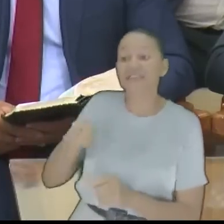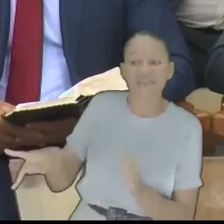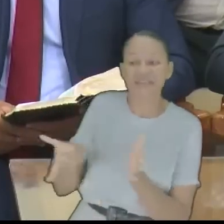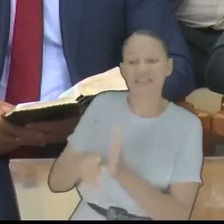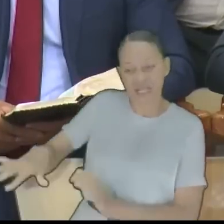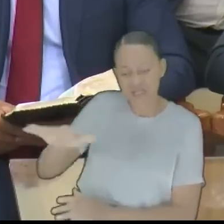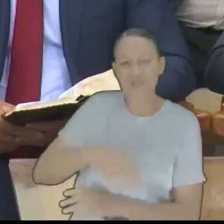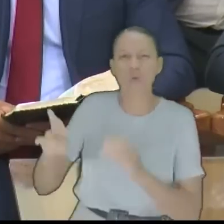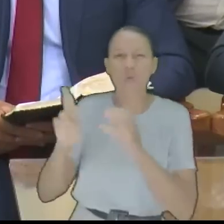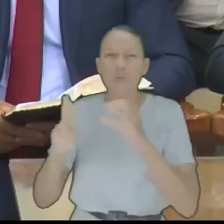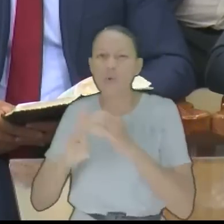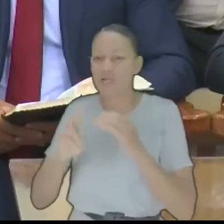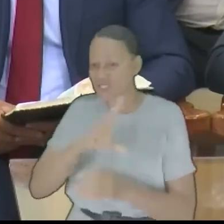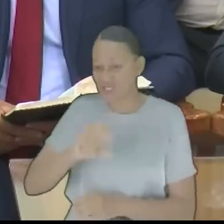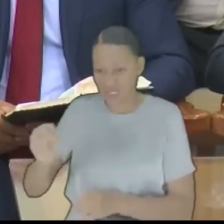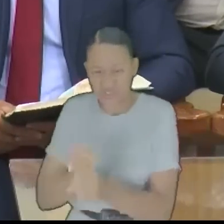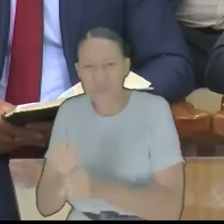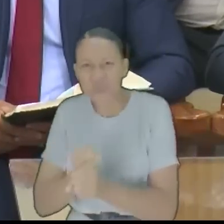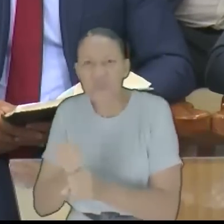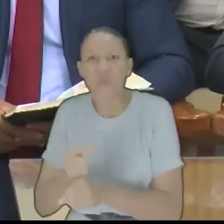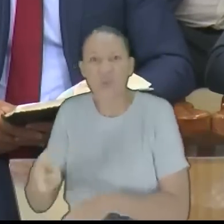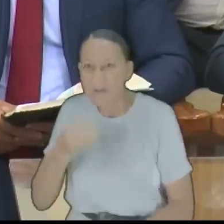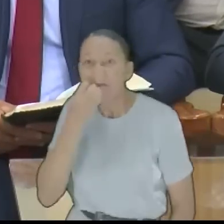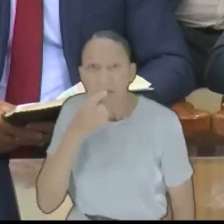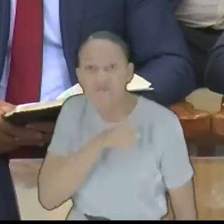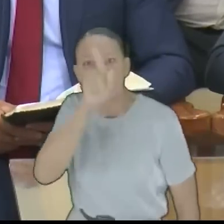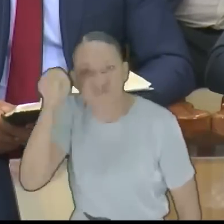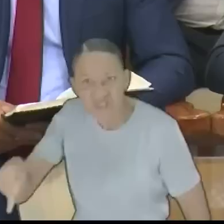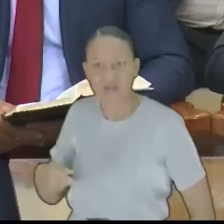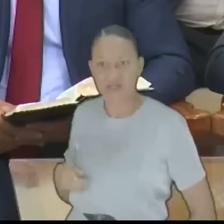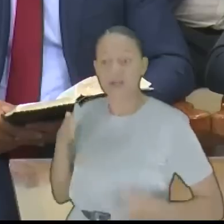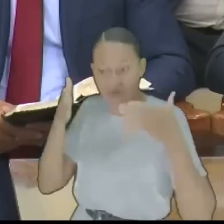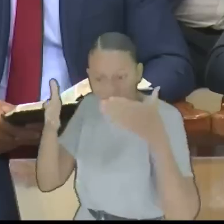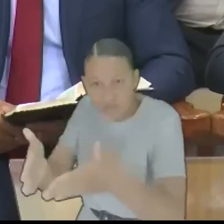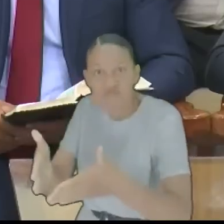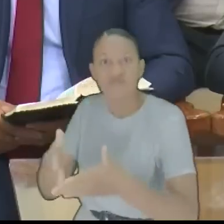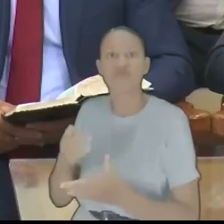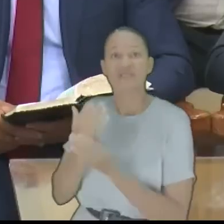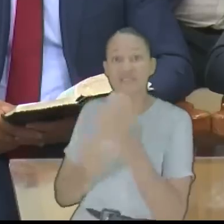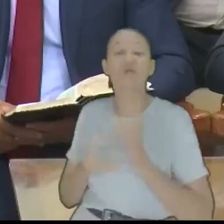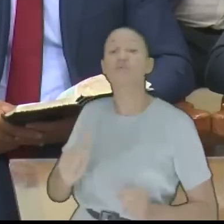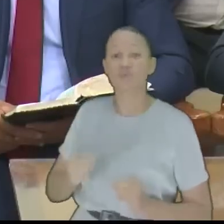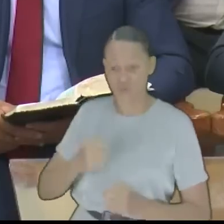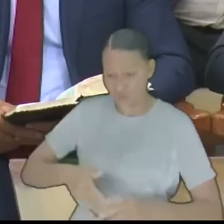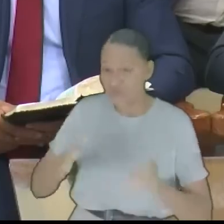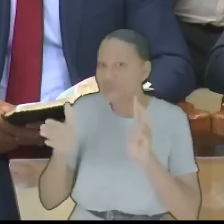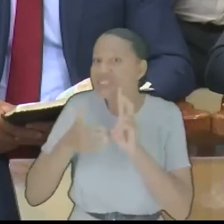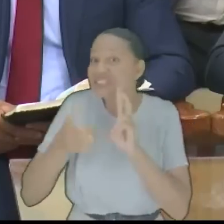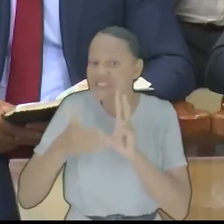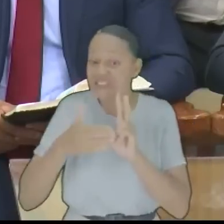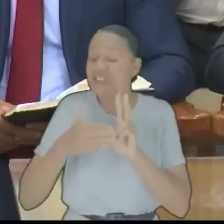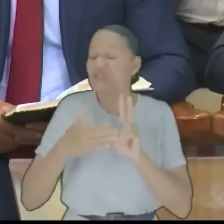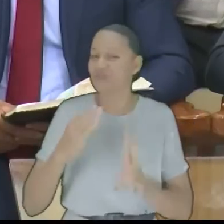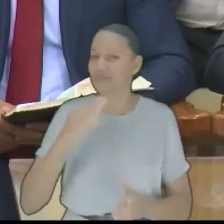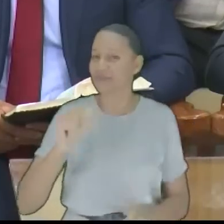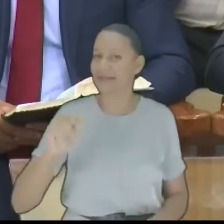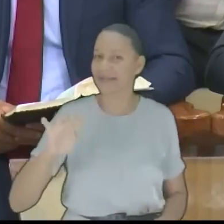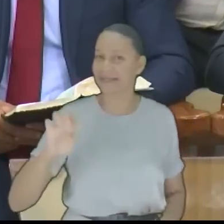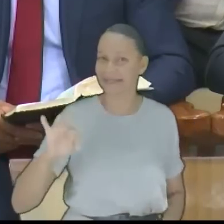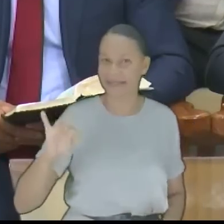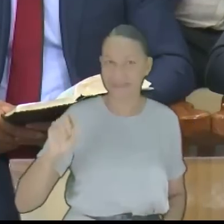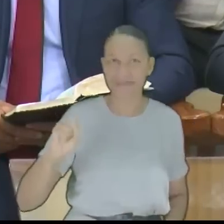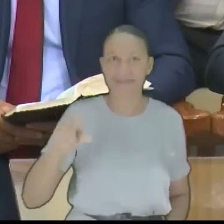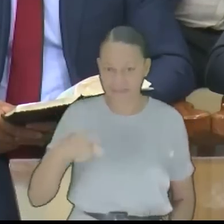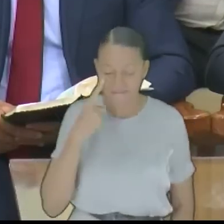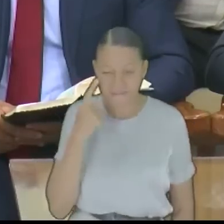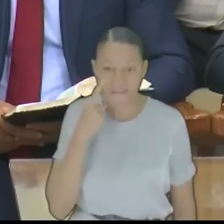de Coruripe há 500 anos atrás, e era bom que você caísse na mão dos caetés. Glória a Jesus.